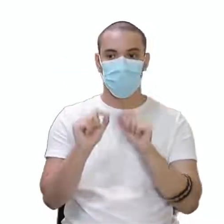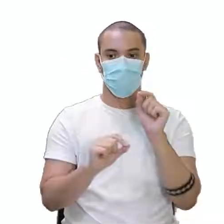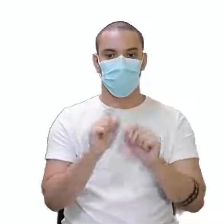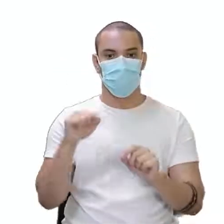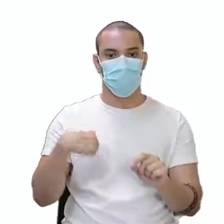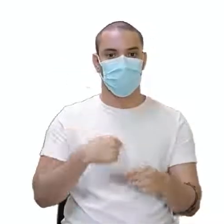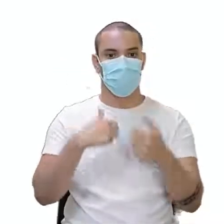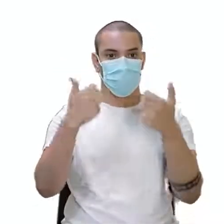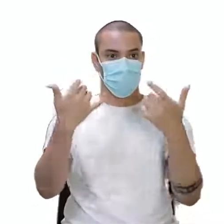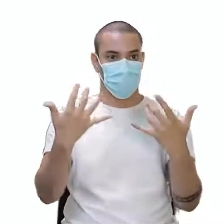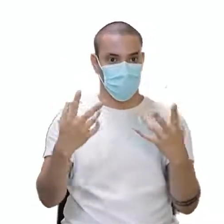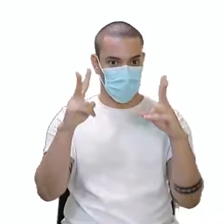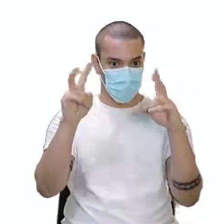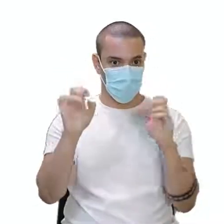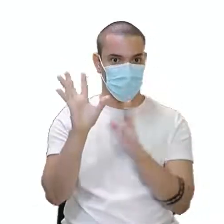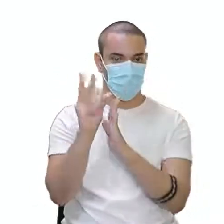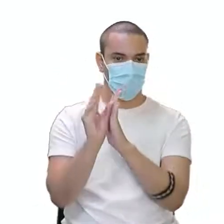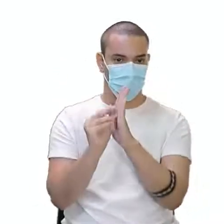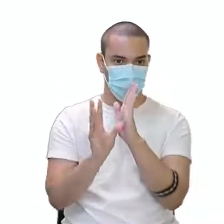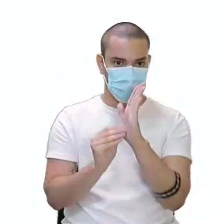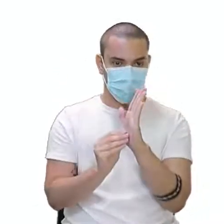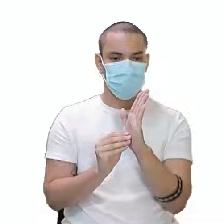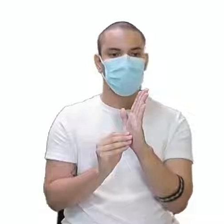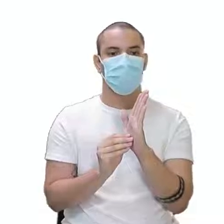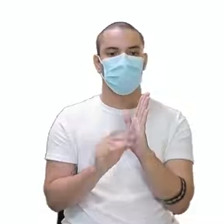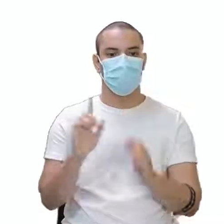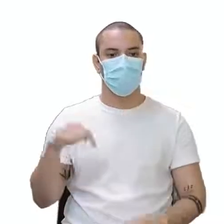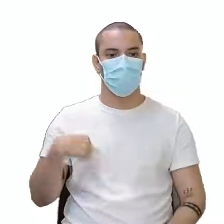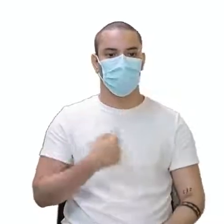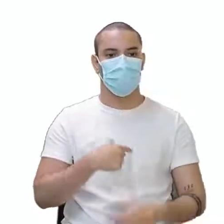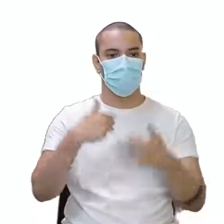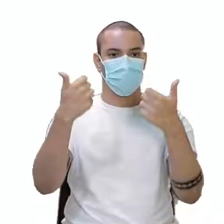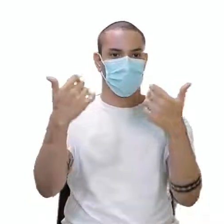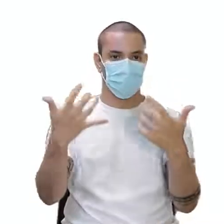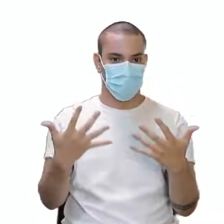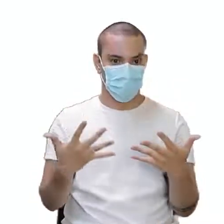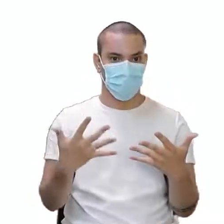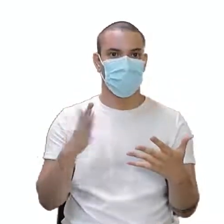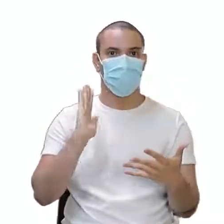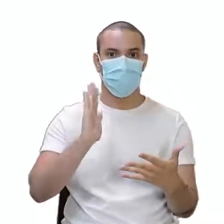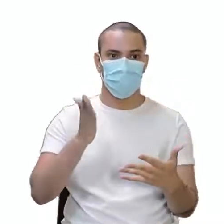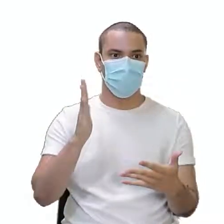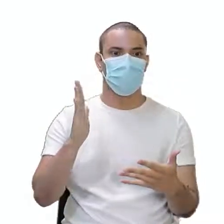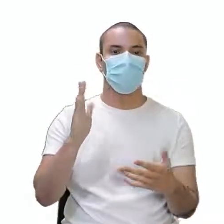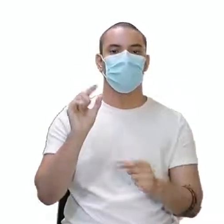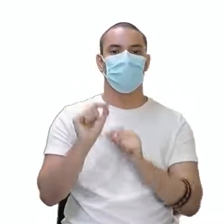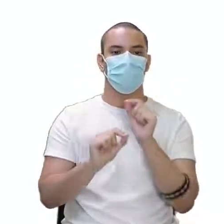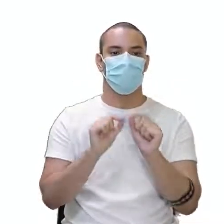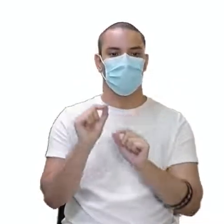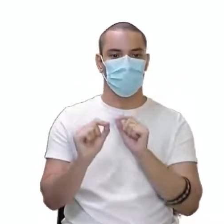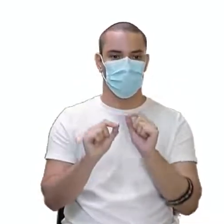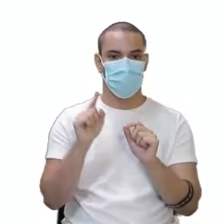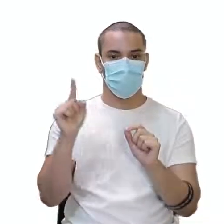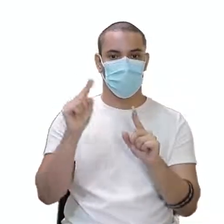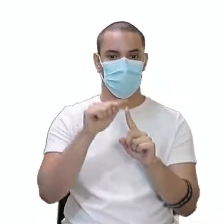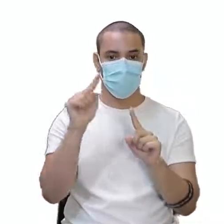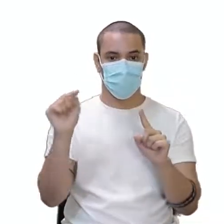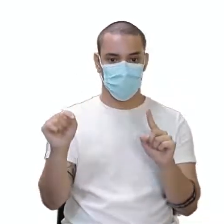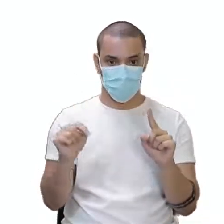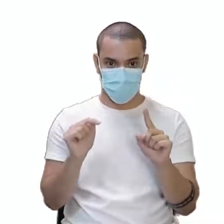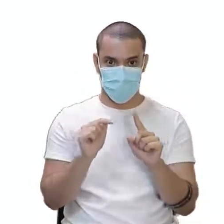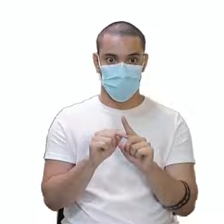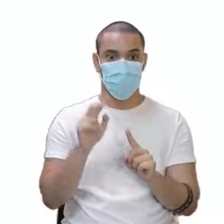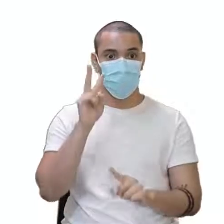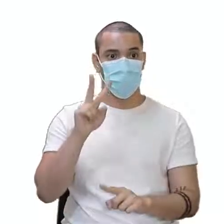falou em relação a esse conteúdo? Nós dissemos para vocês que esses ciclos biogeoquímicos, a gente